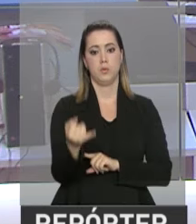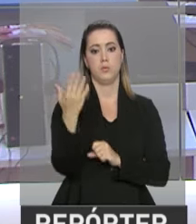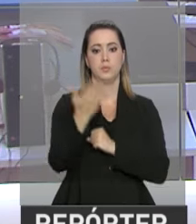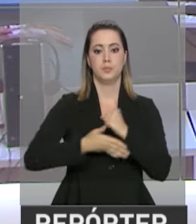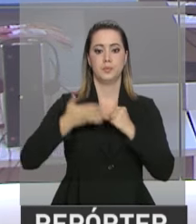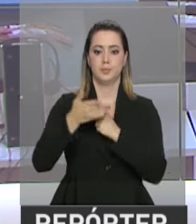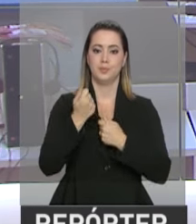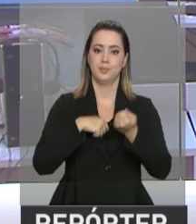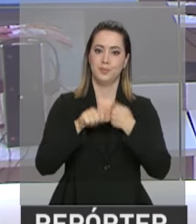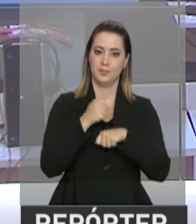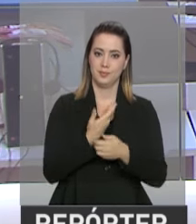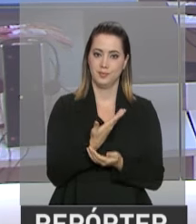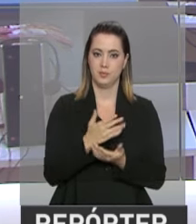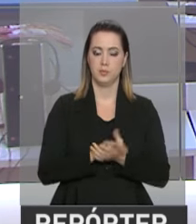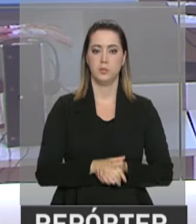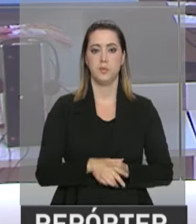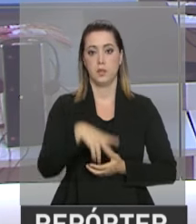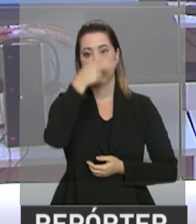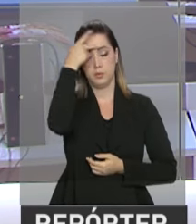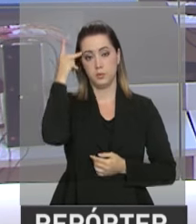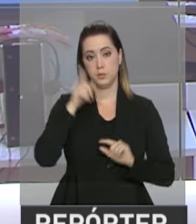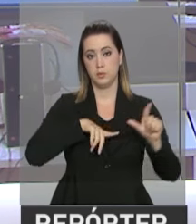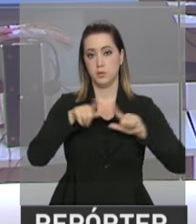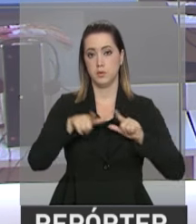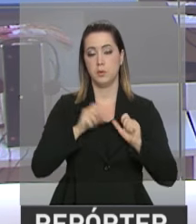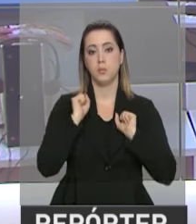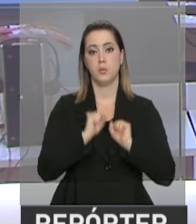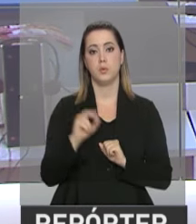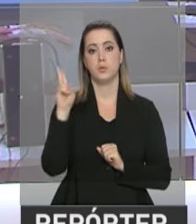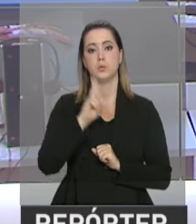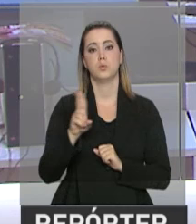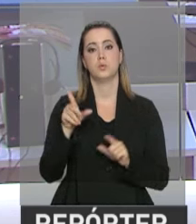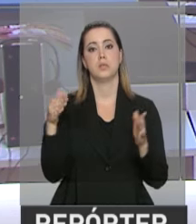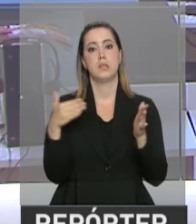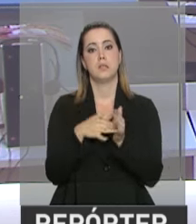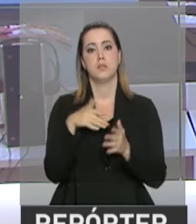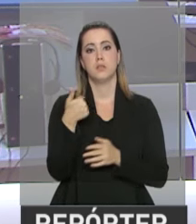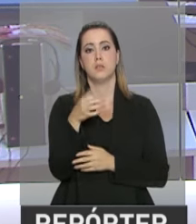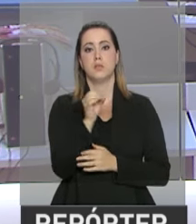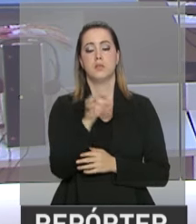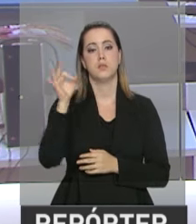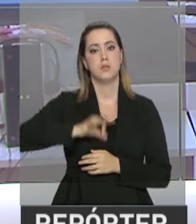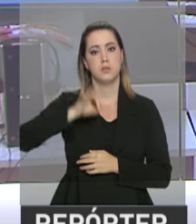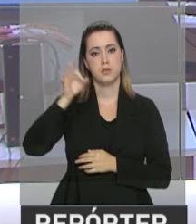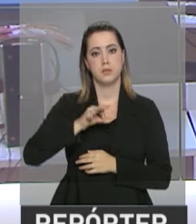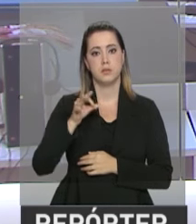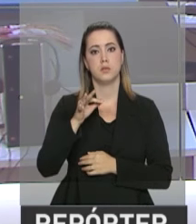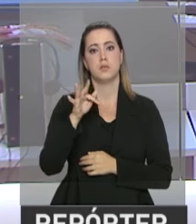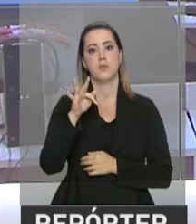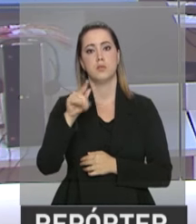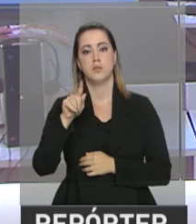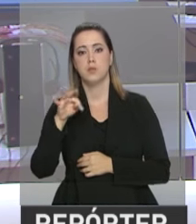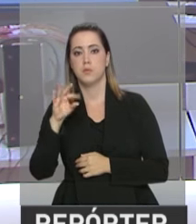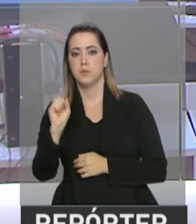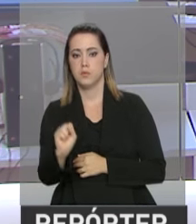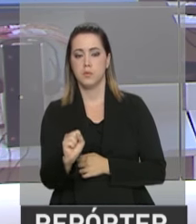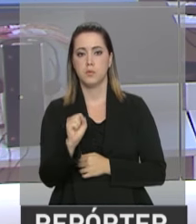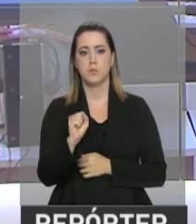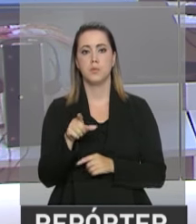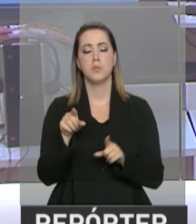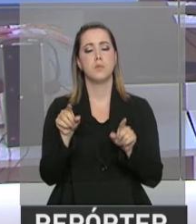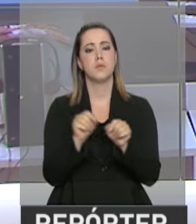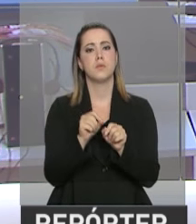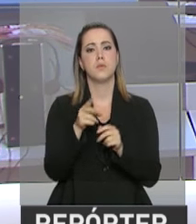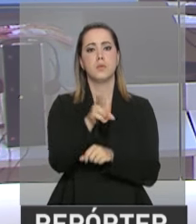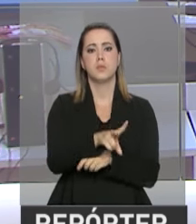economia e o trabalhador vai poder usar até 10% do FGTS como garantia para fazer o empréstimo bancário a lei é de